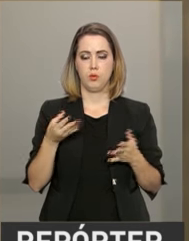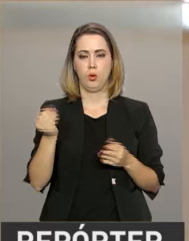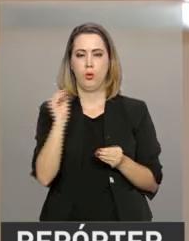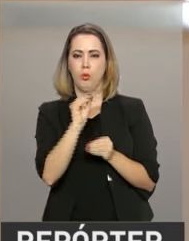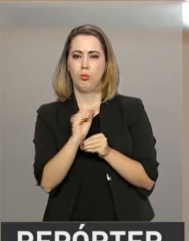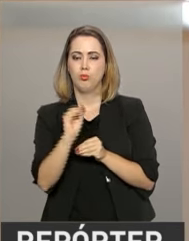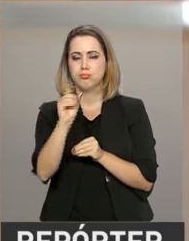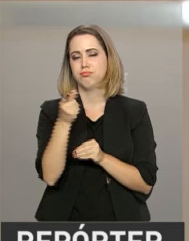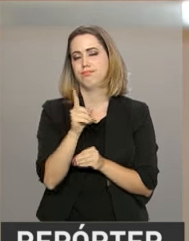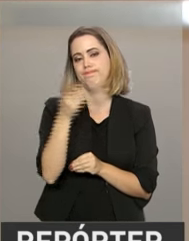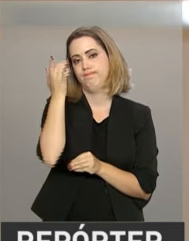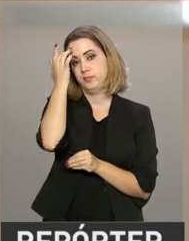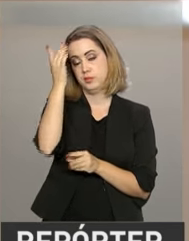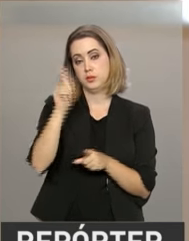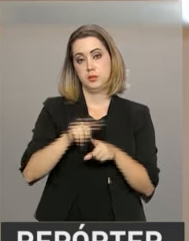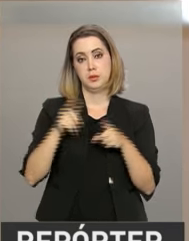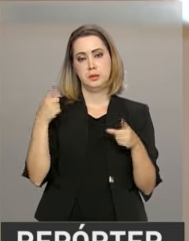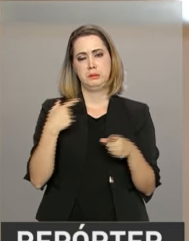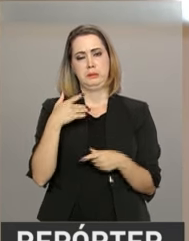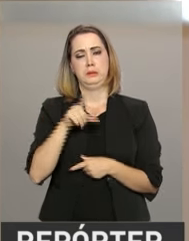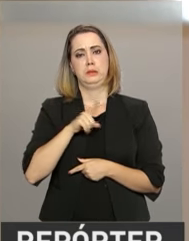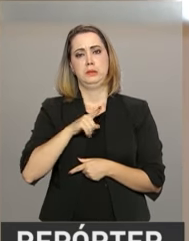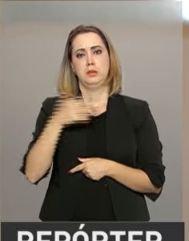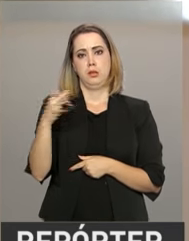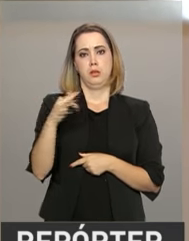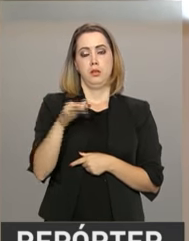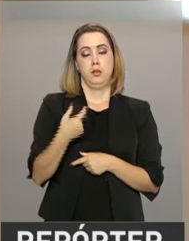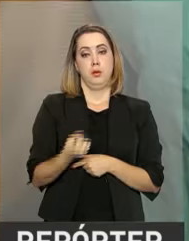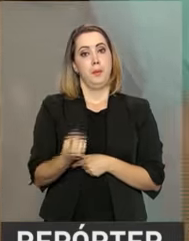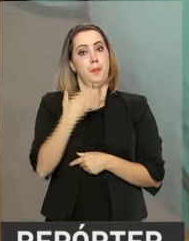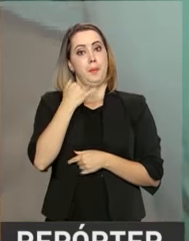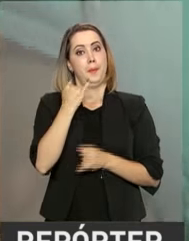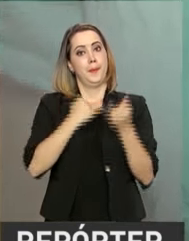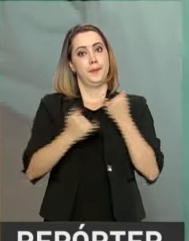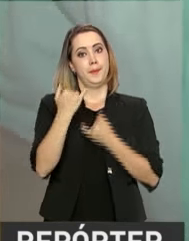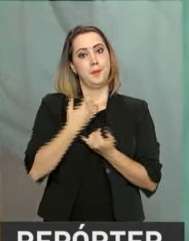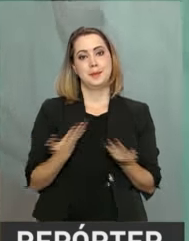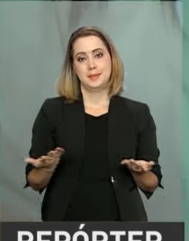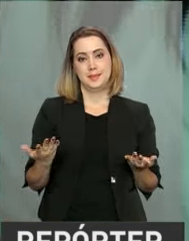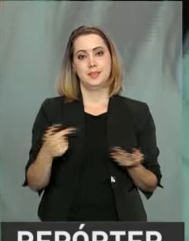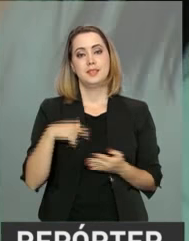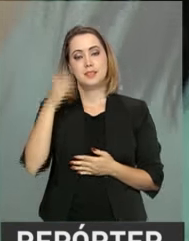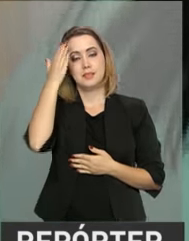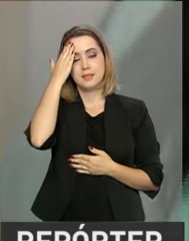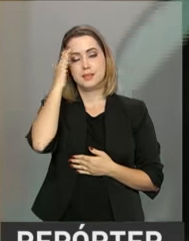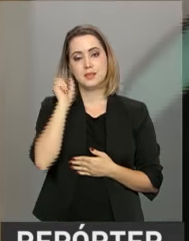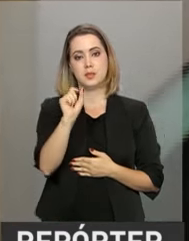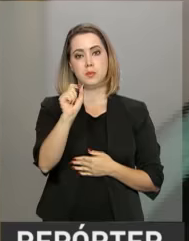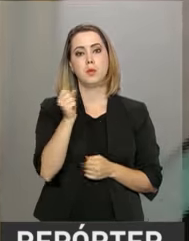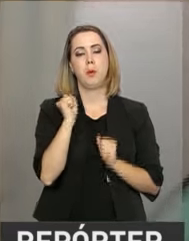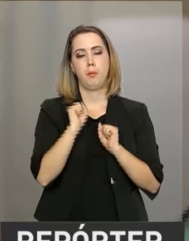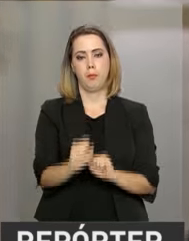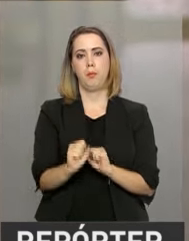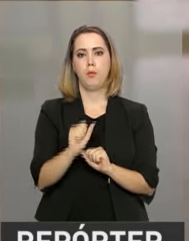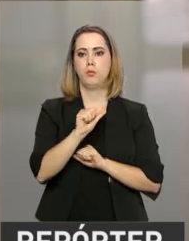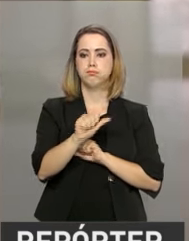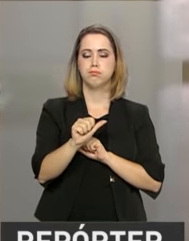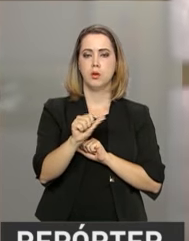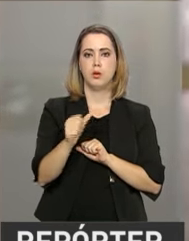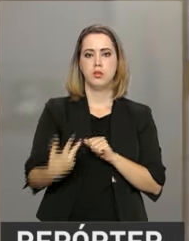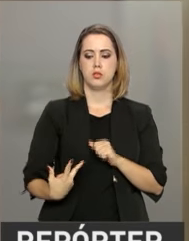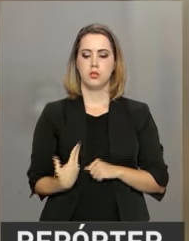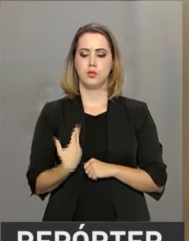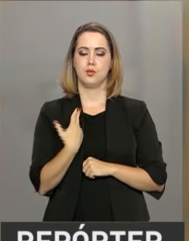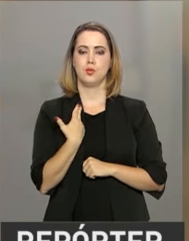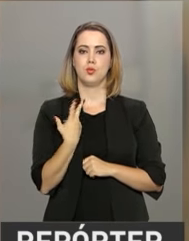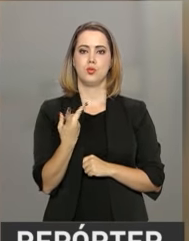fácil mas no meio de tanta dor veio uma boa notícia ela soube que faria a reconstrução do seio na mesma cirurgia